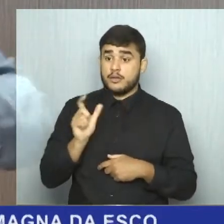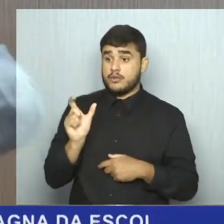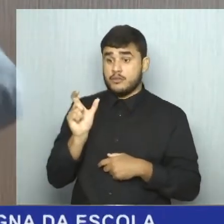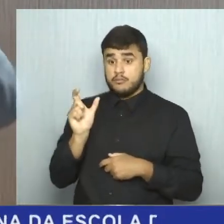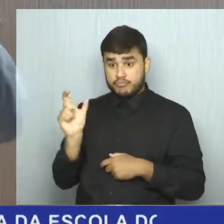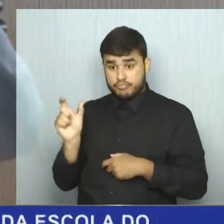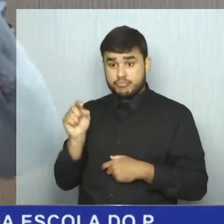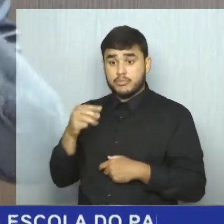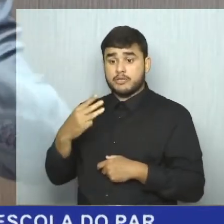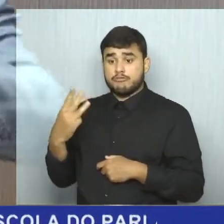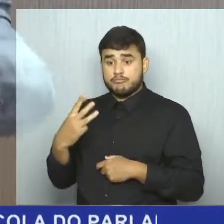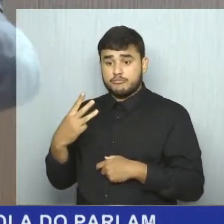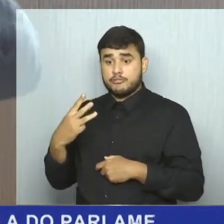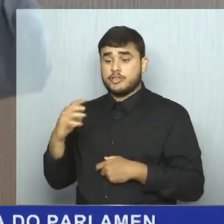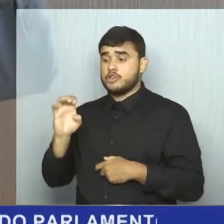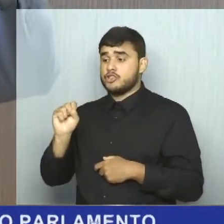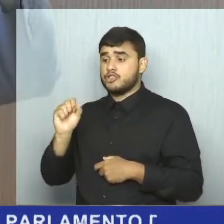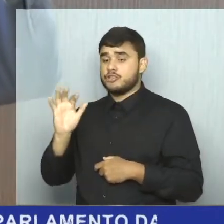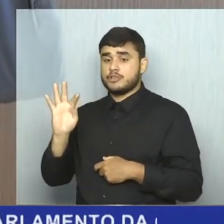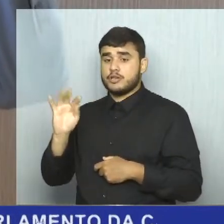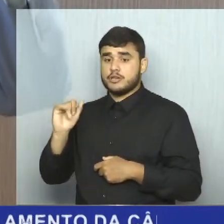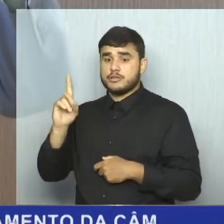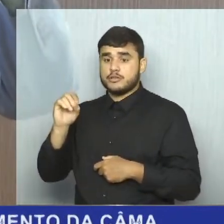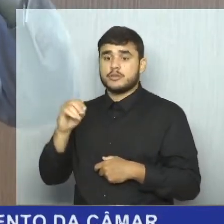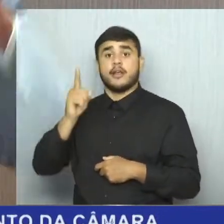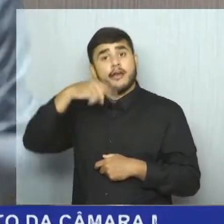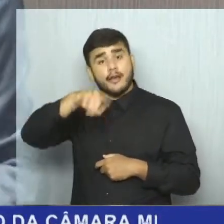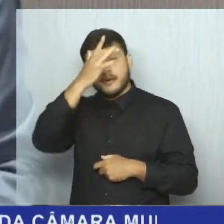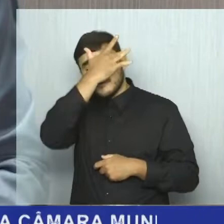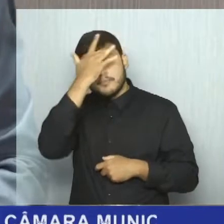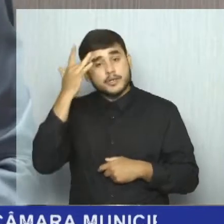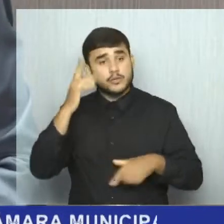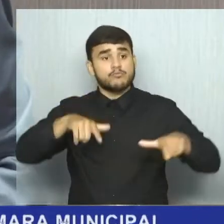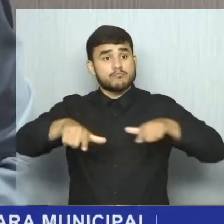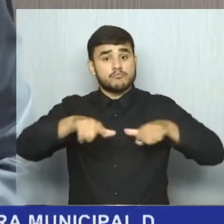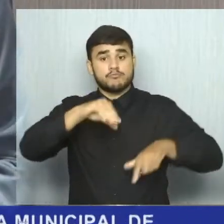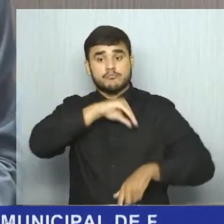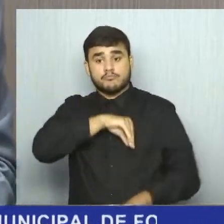o proletariado, o povão, como a gente gosta de chamar aqui,